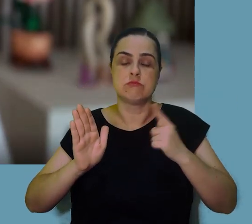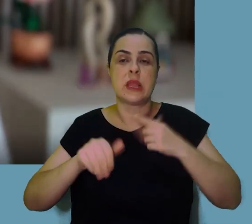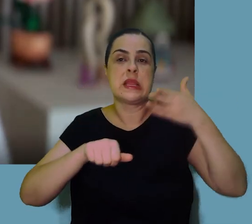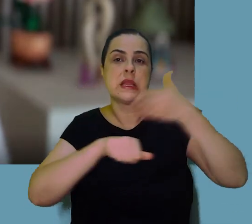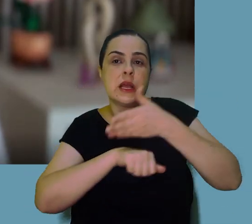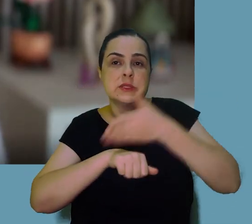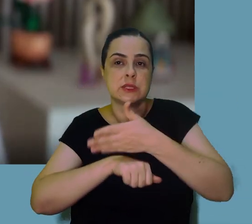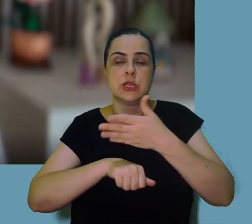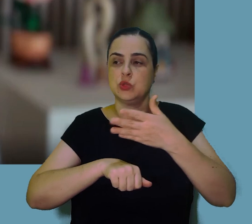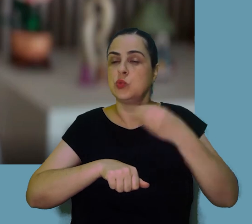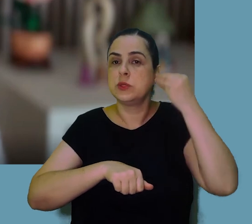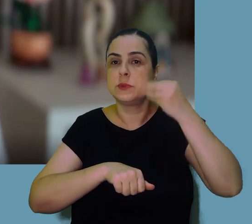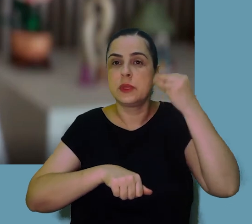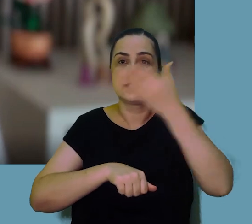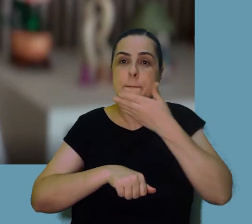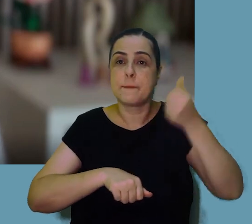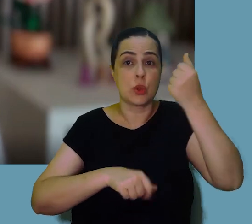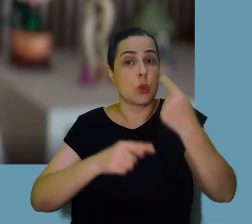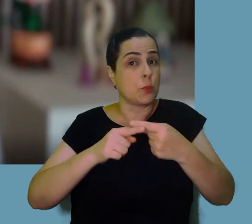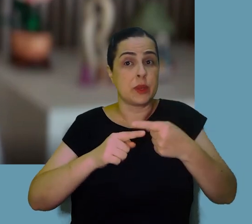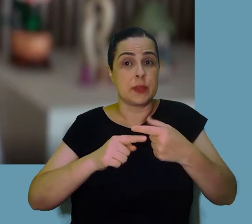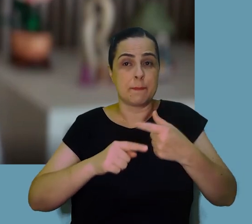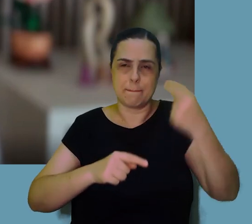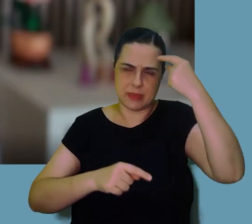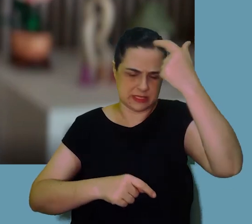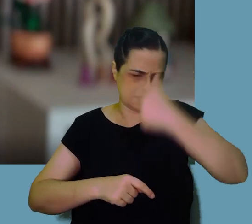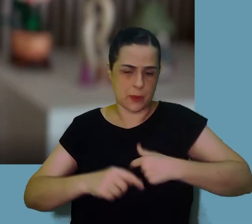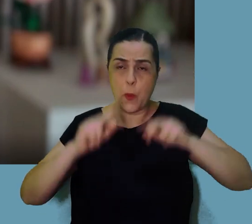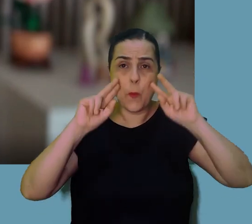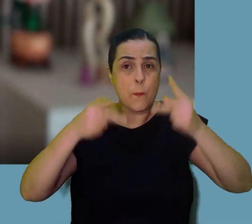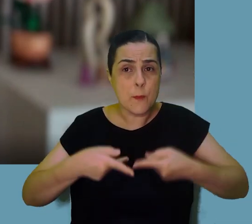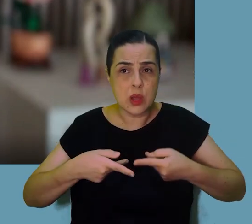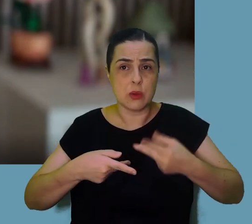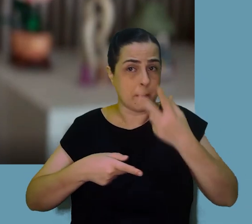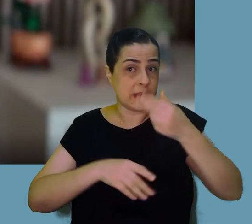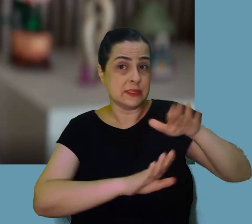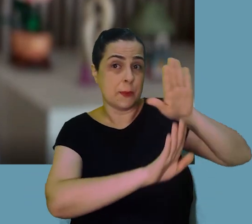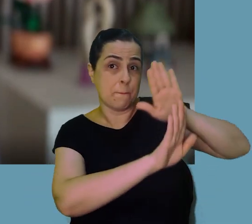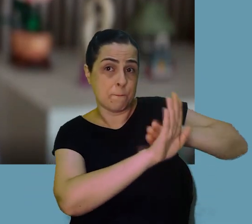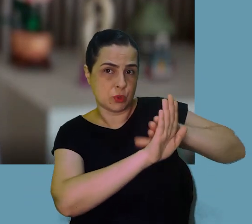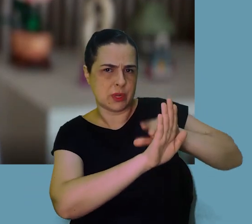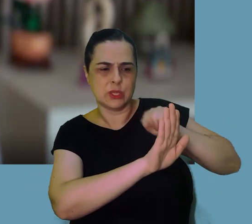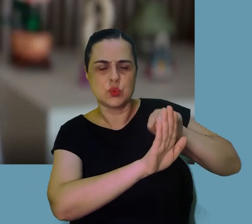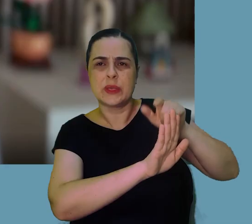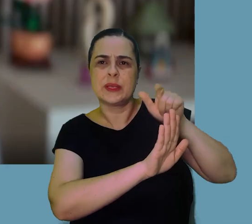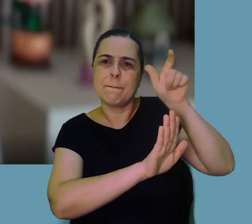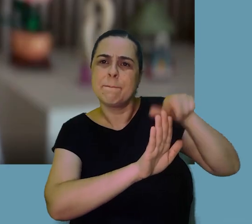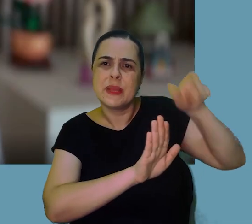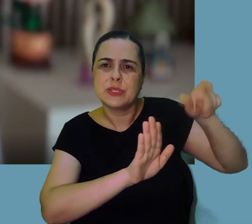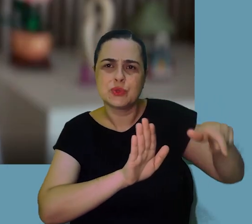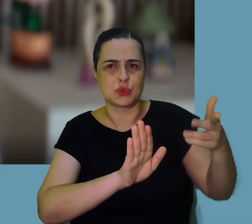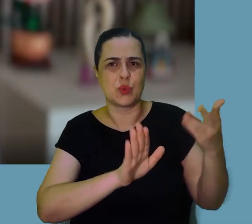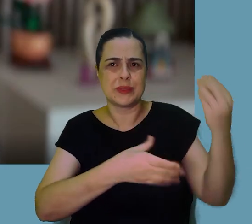dentro dessa organização, porque a gente está falando do humano, né? Então a gente parece que esquece que, no fundo, a gente está falando de pessoas que